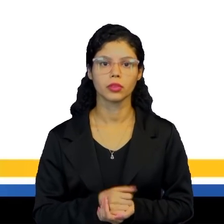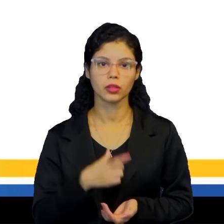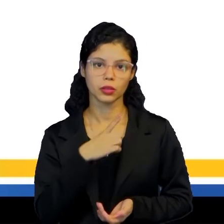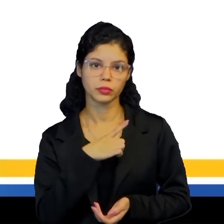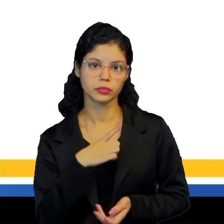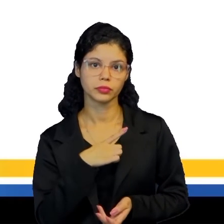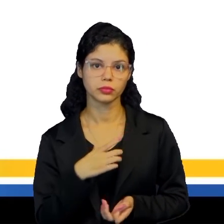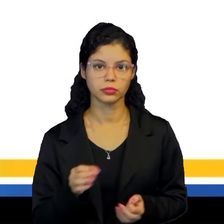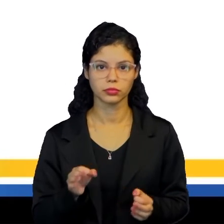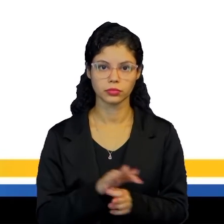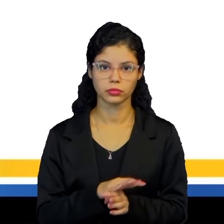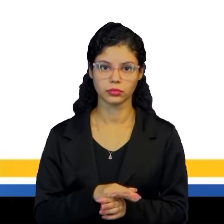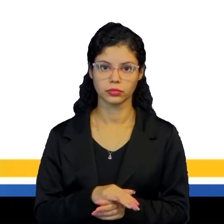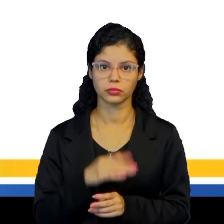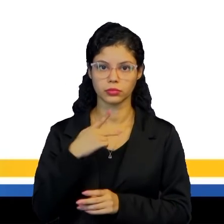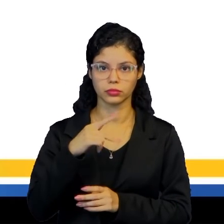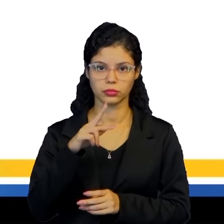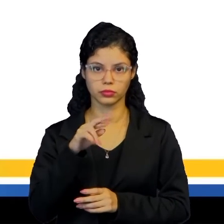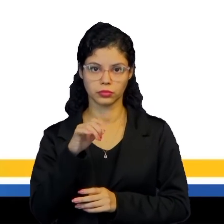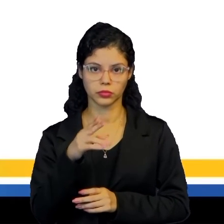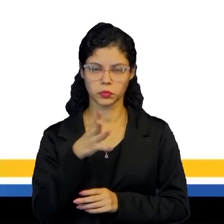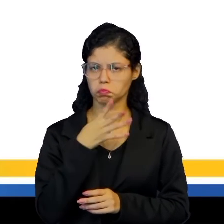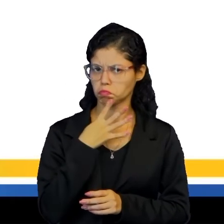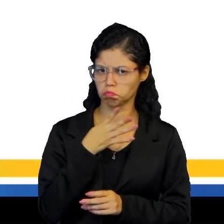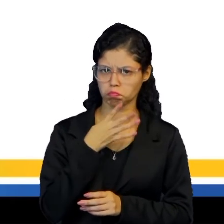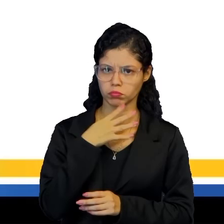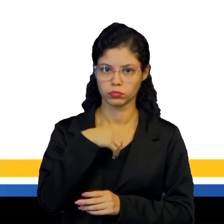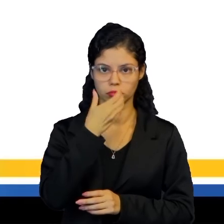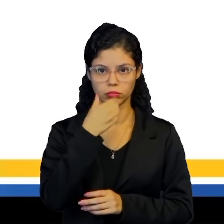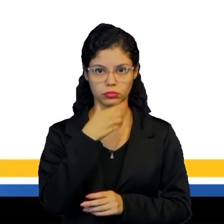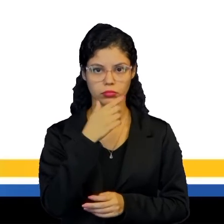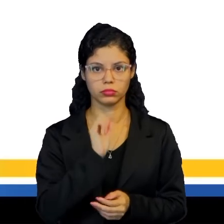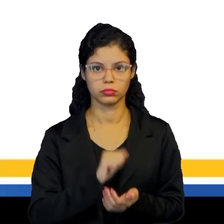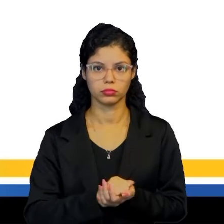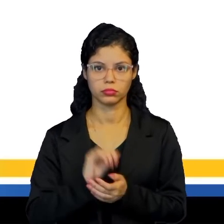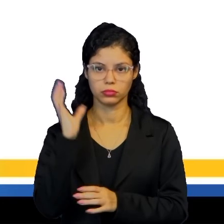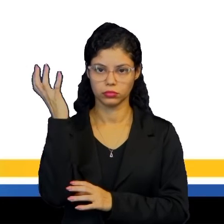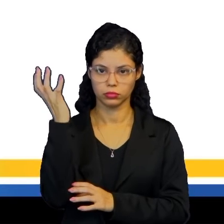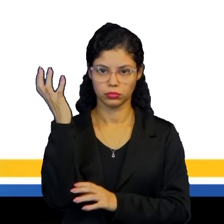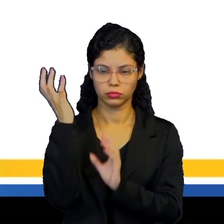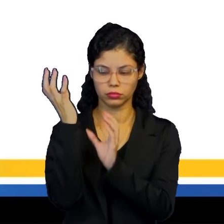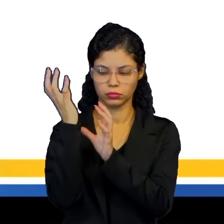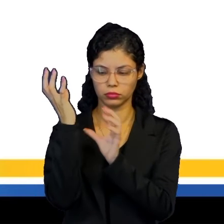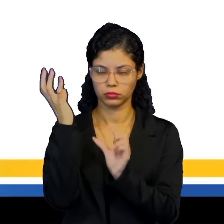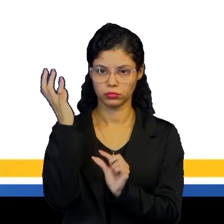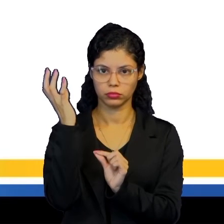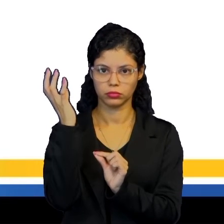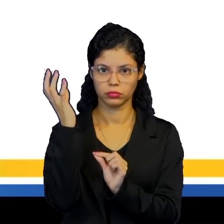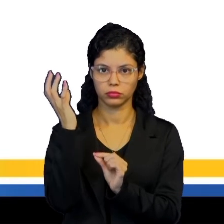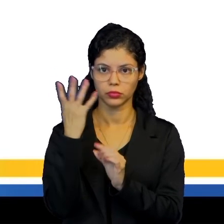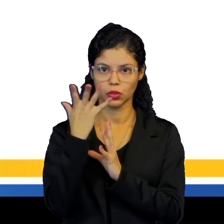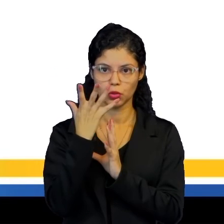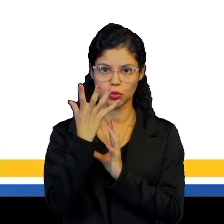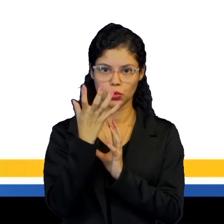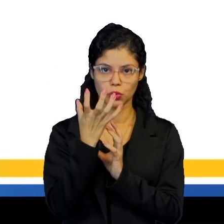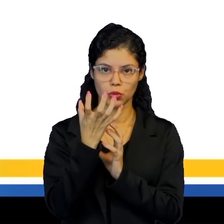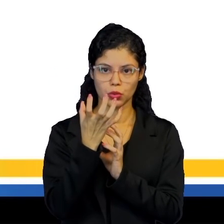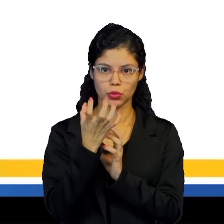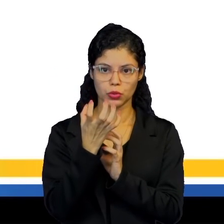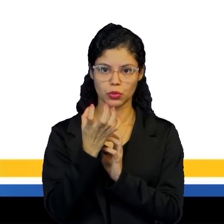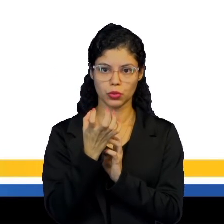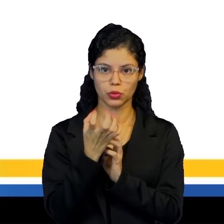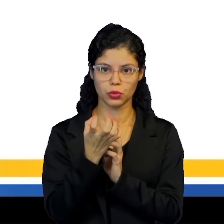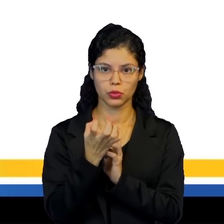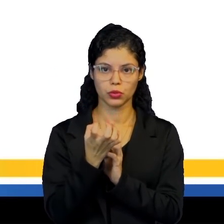Ao ser atacada por uma praga desconhecida, os frutos de uma mangueira foram